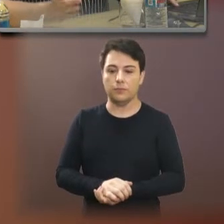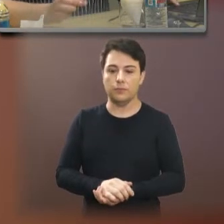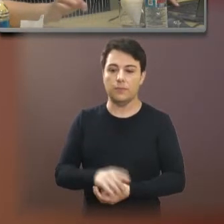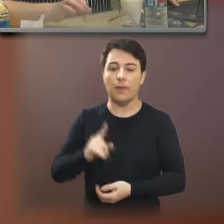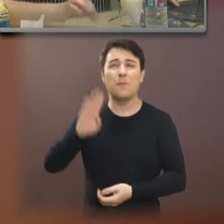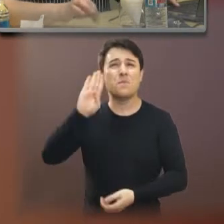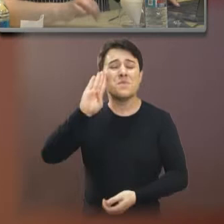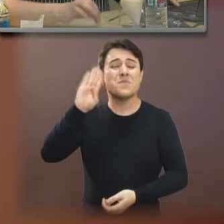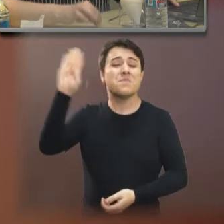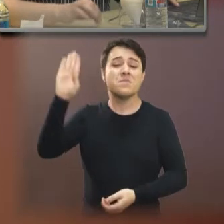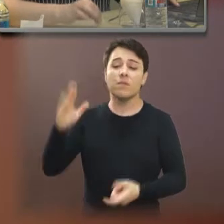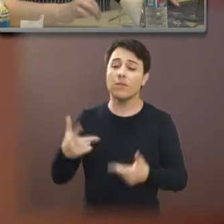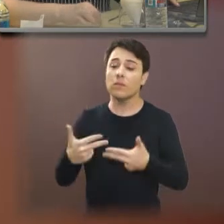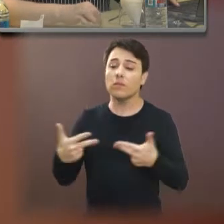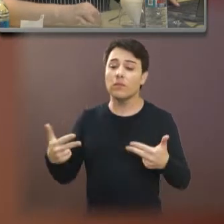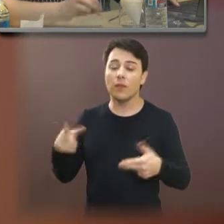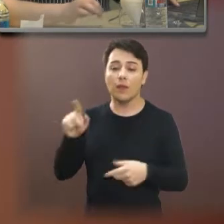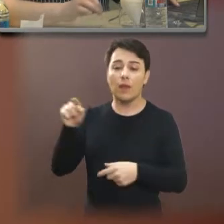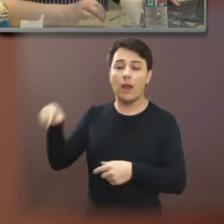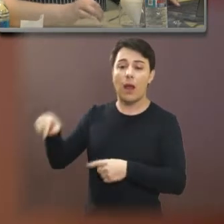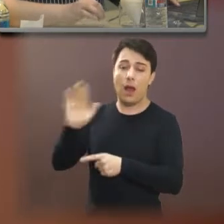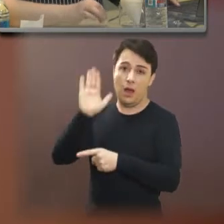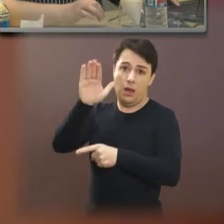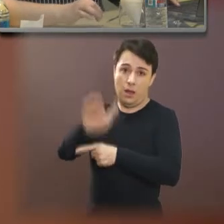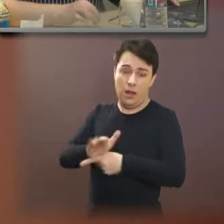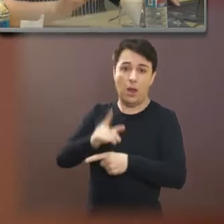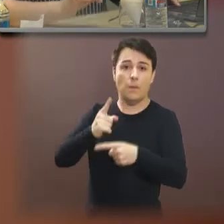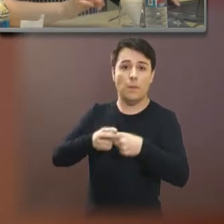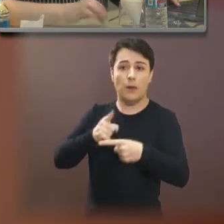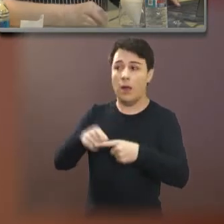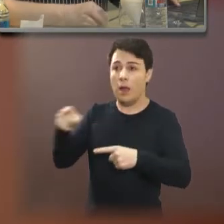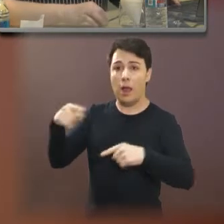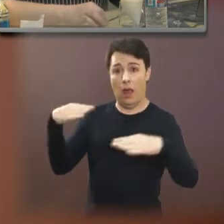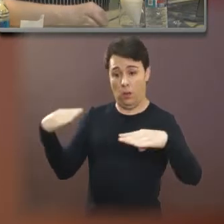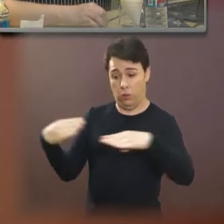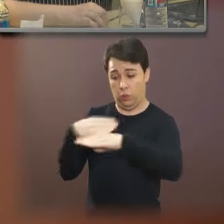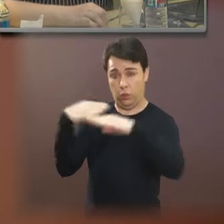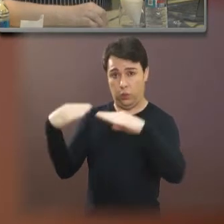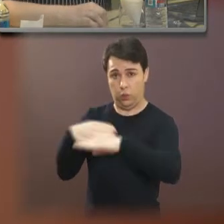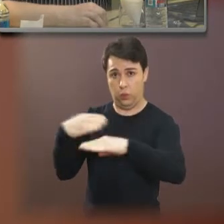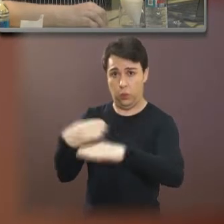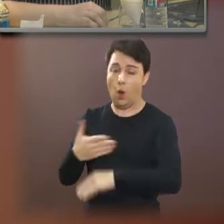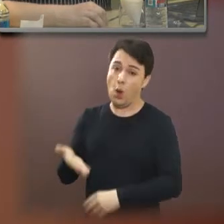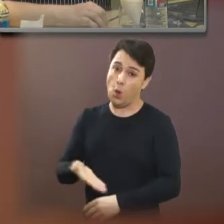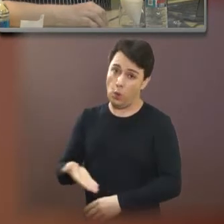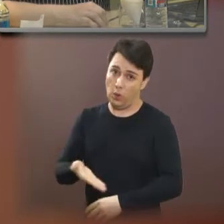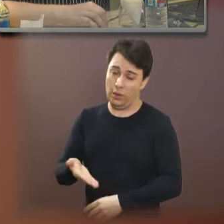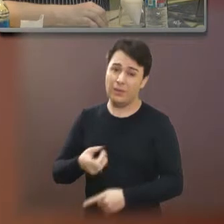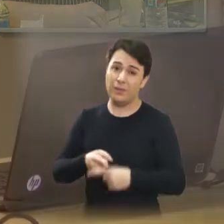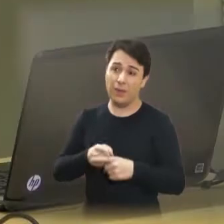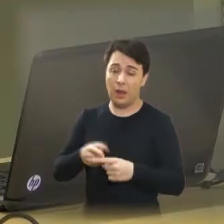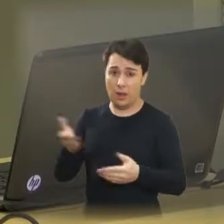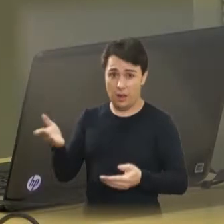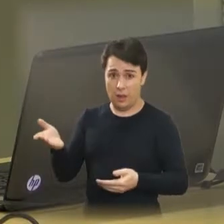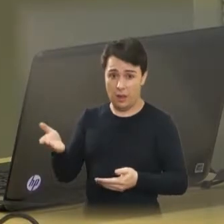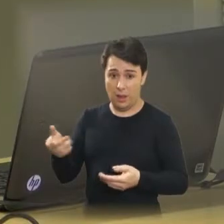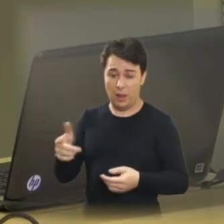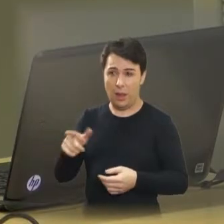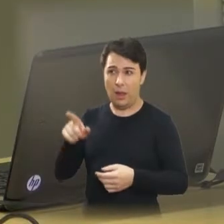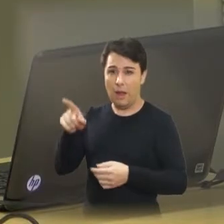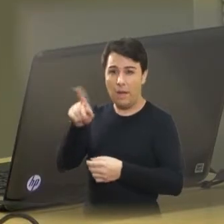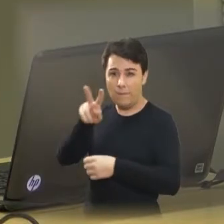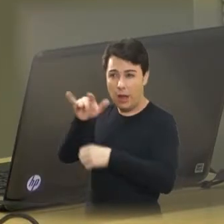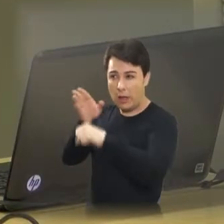medida mitigadora para essa via, para resolver o problema de tráfego hoje, a gente não pode esquecer que essa via ela é de